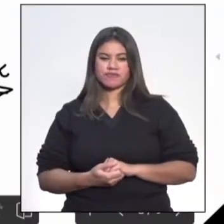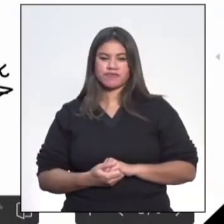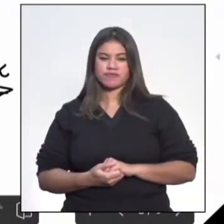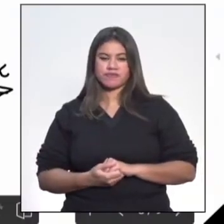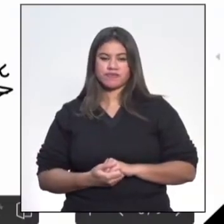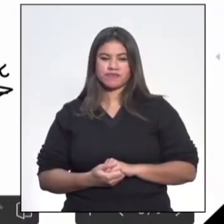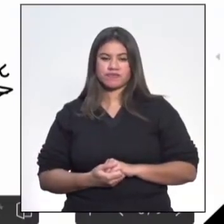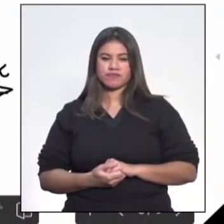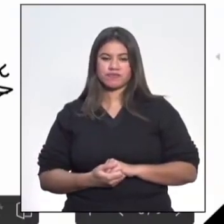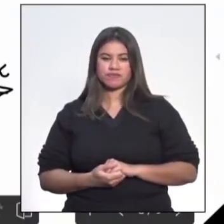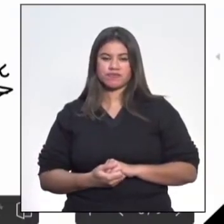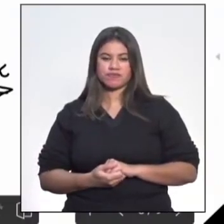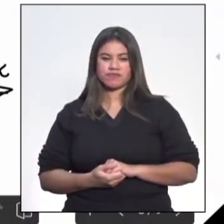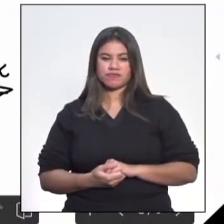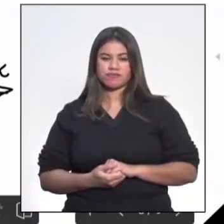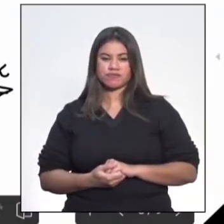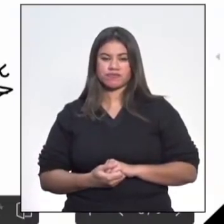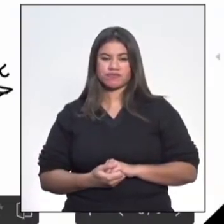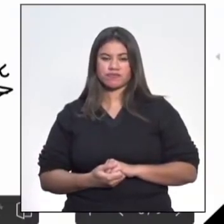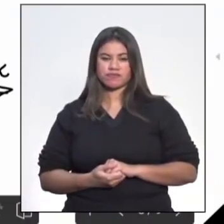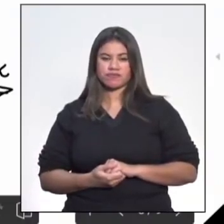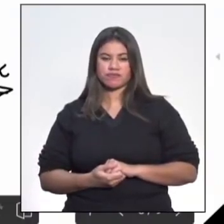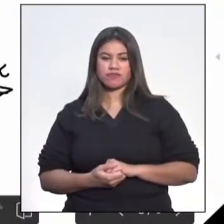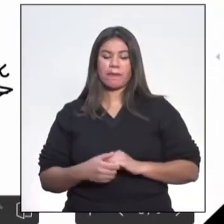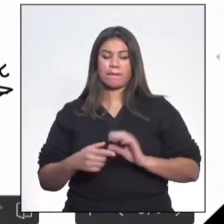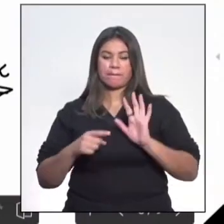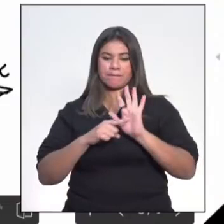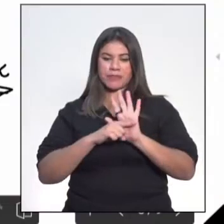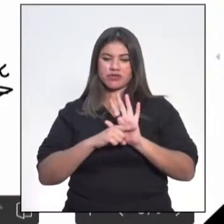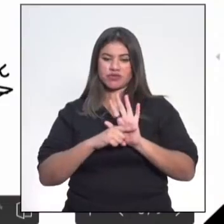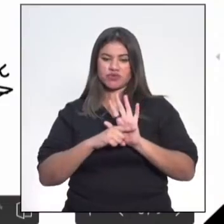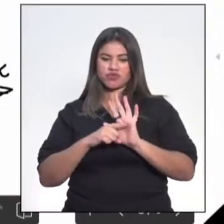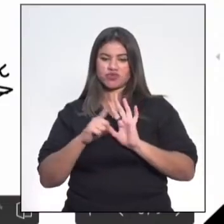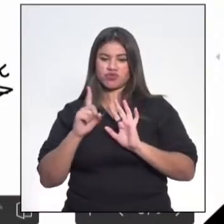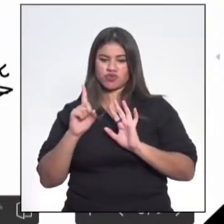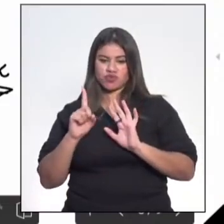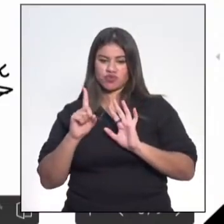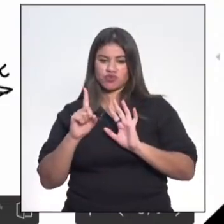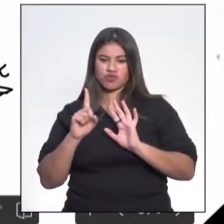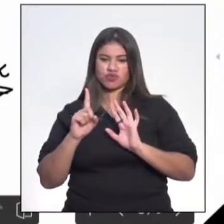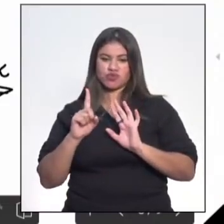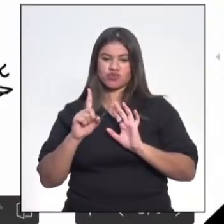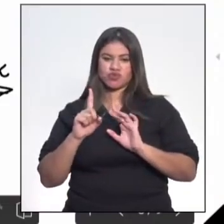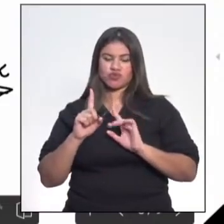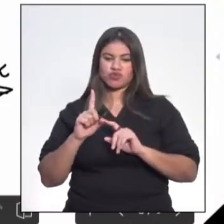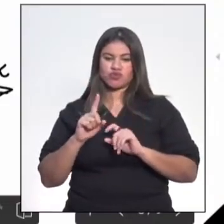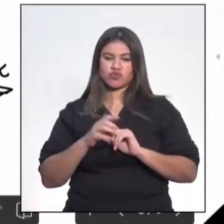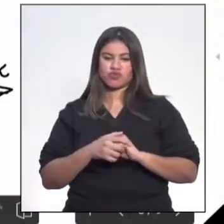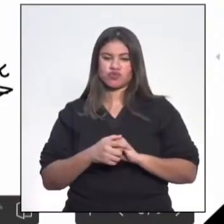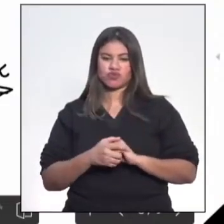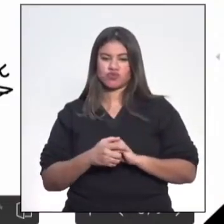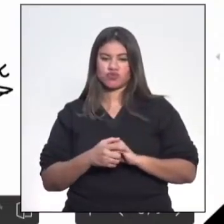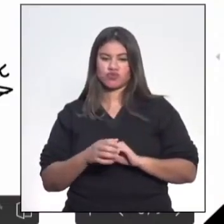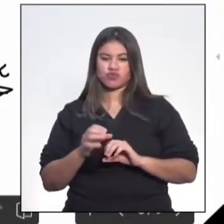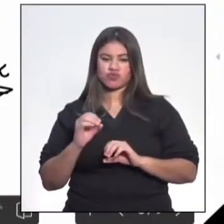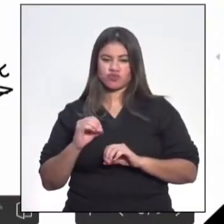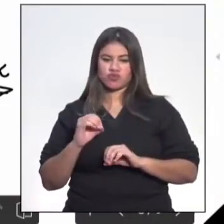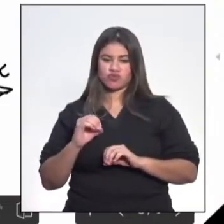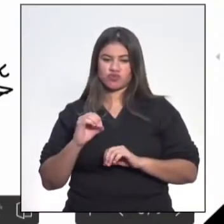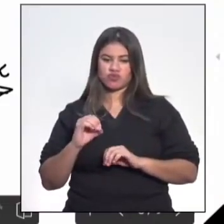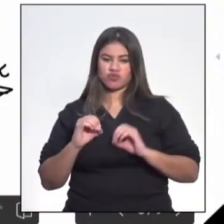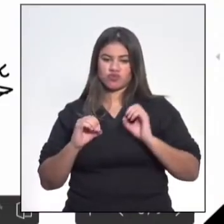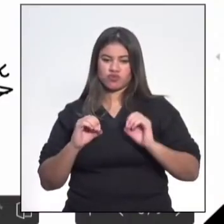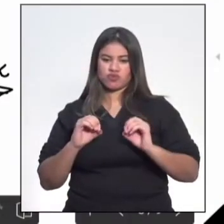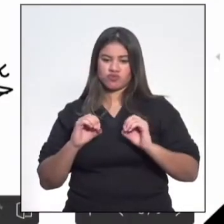no y. Menos 1 no x, 1 no y. Então, aqui assim, mais ou menos. 0 e 0, bem na